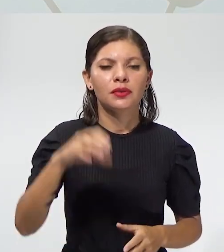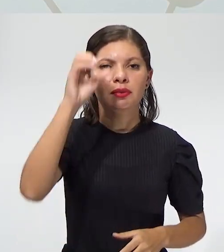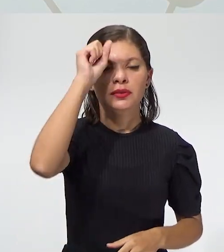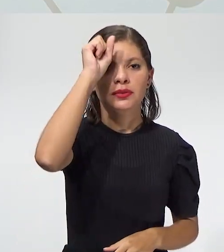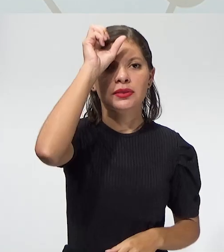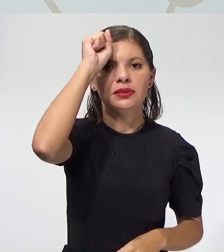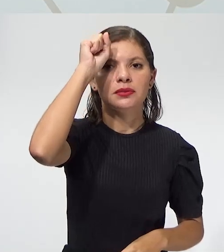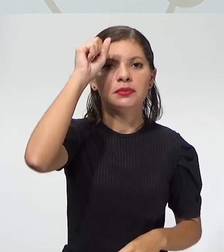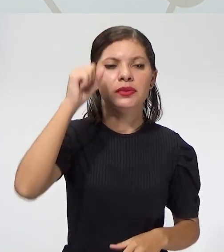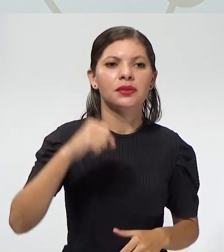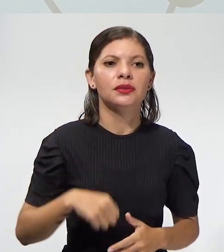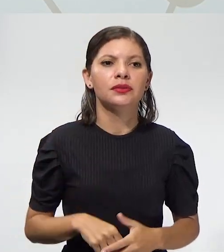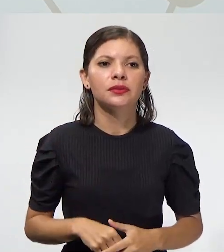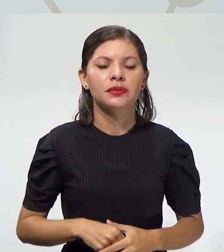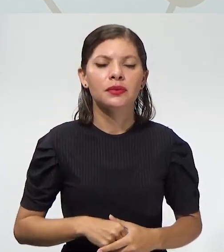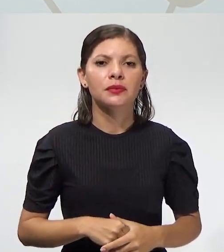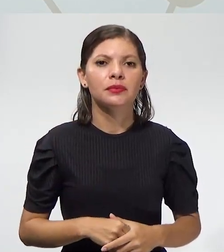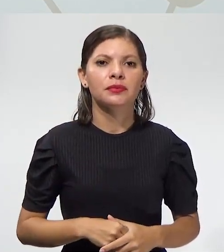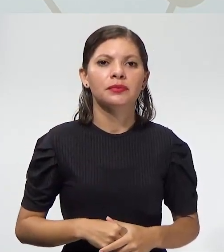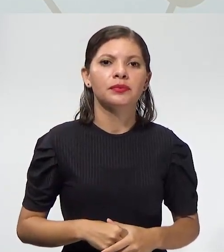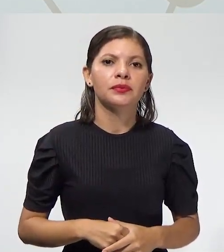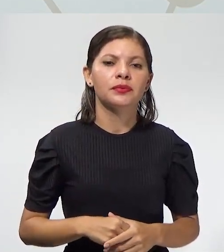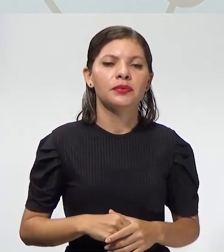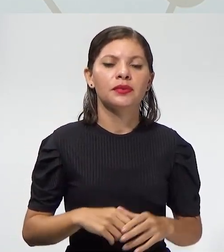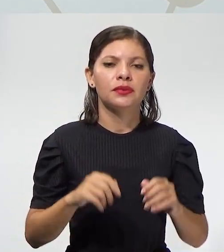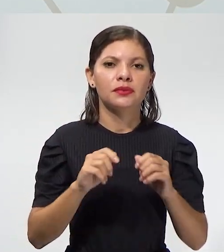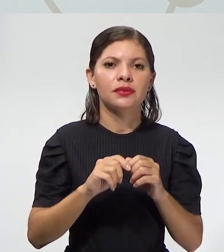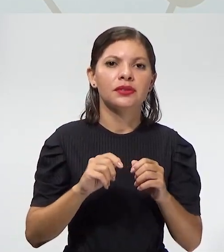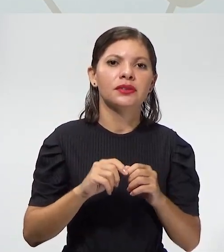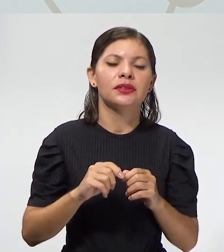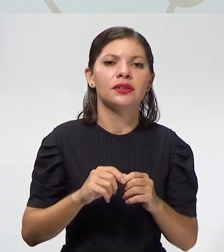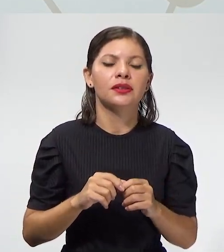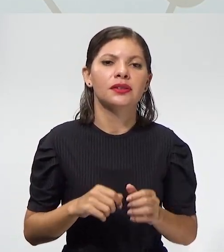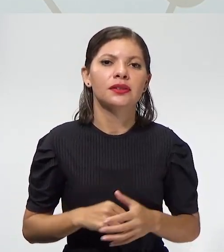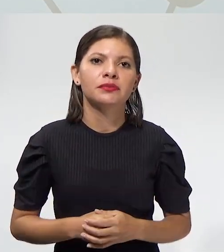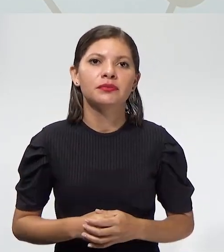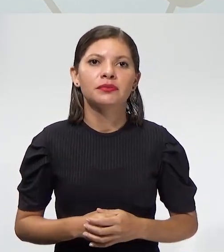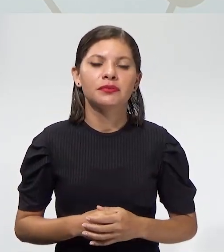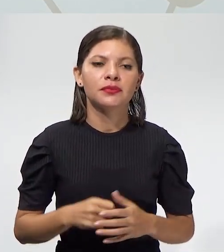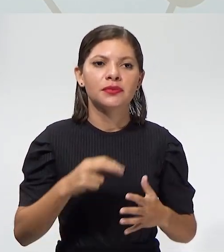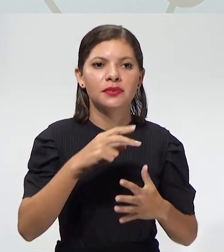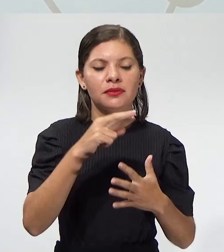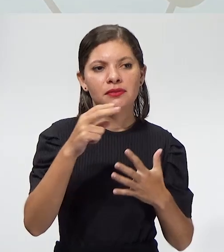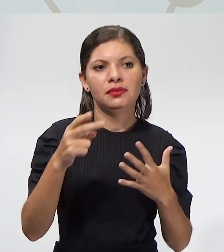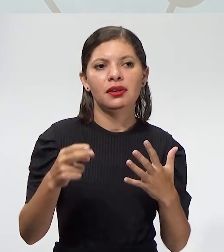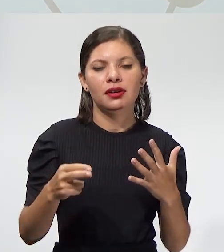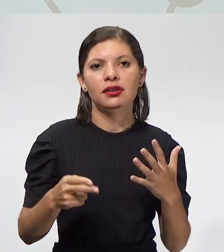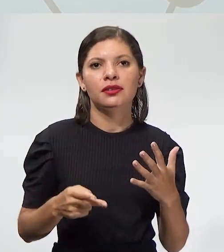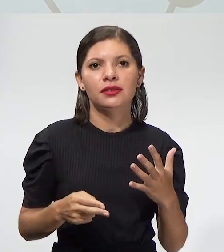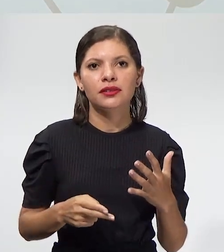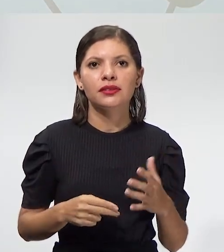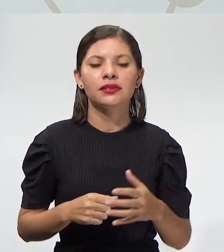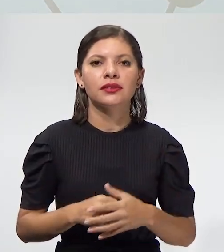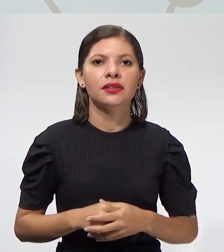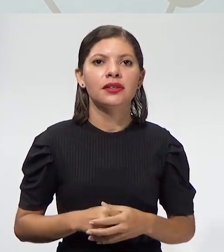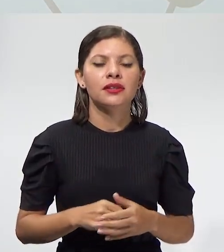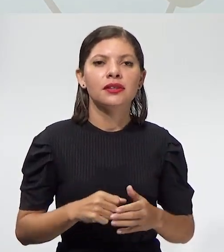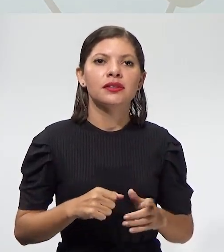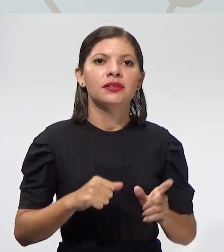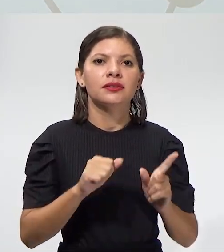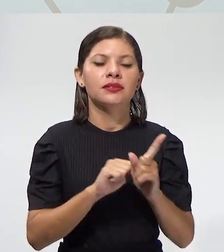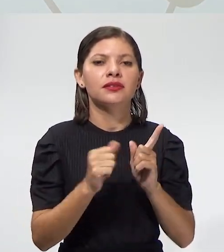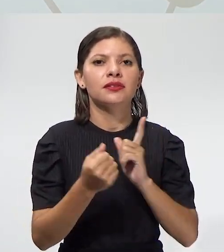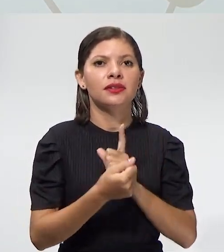Tentando esse conhecimento gerado, né, fazer com que se tenha, sim, a transformação, e aí essa transformação